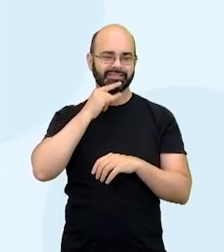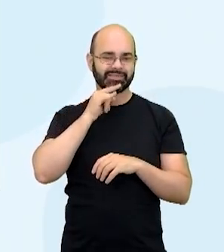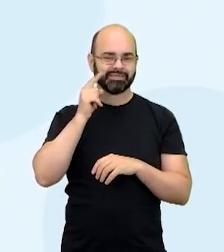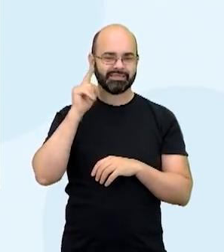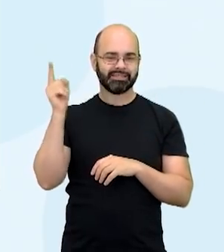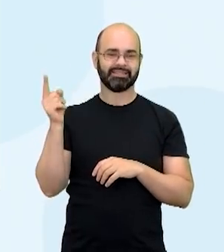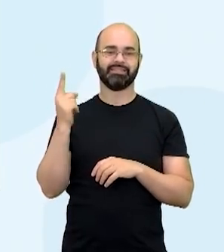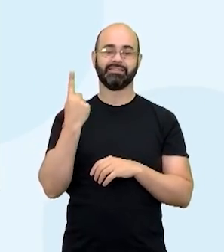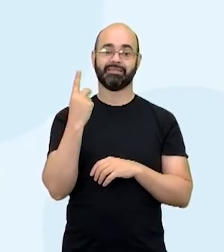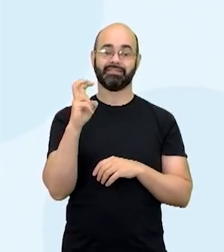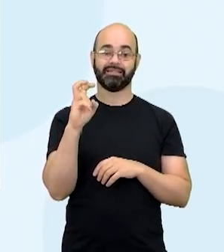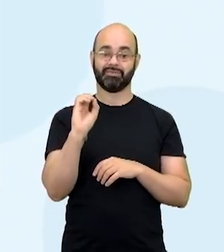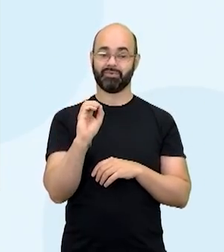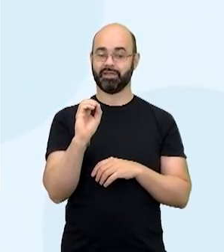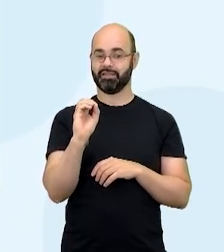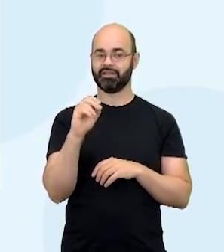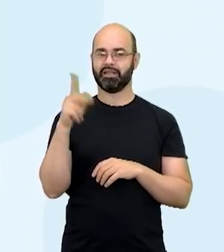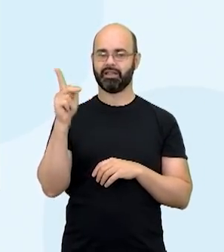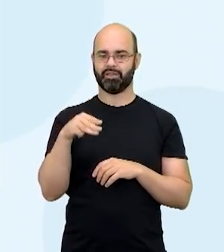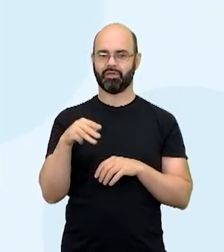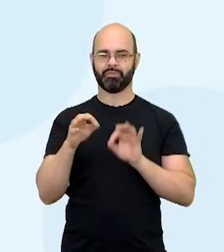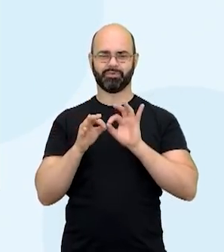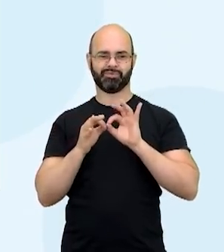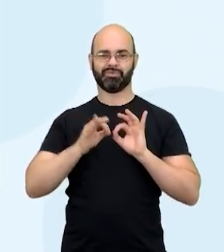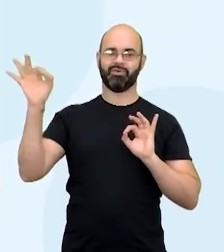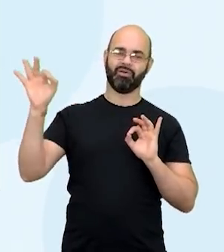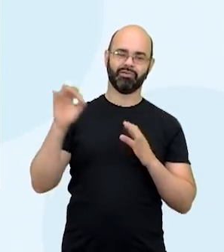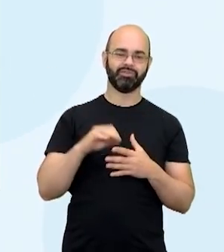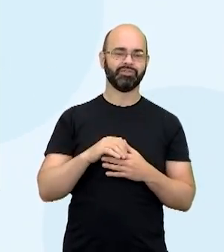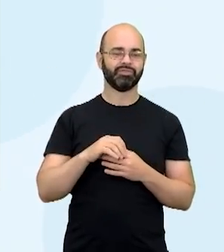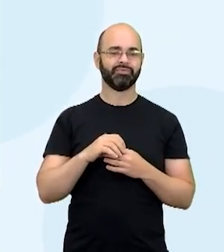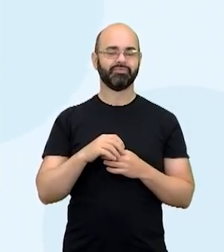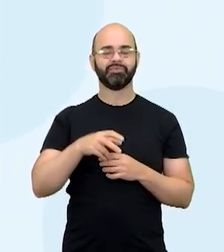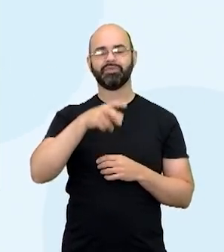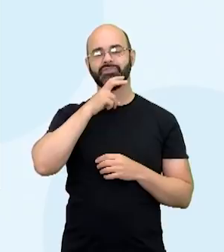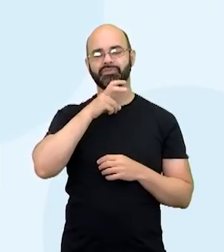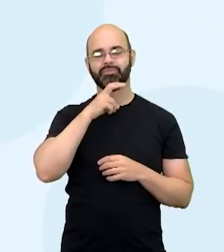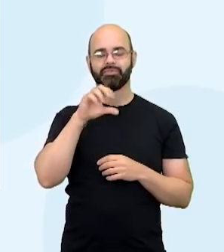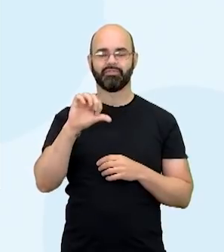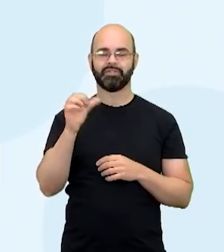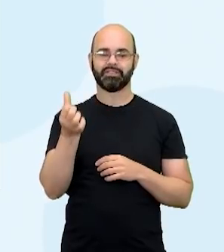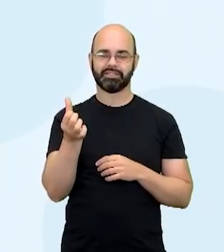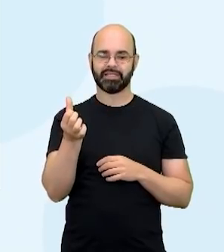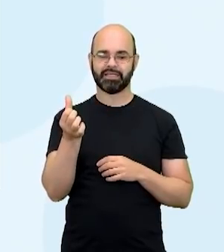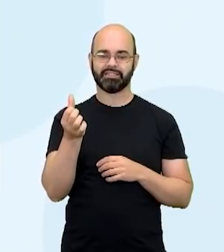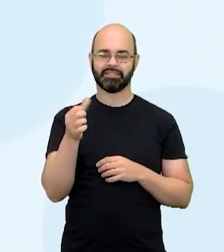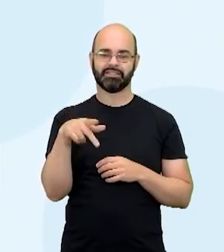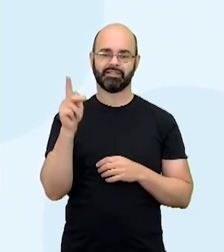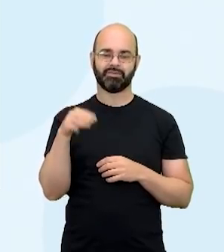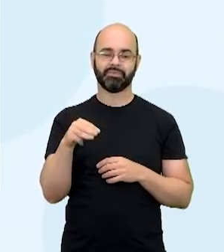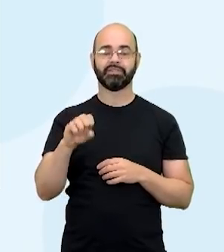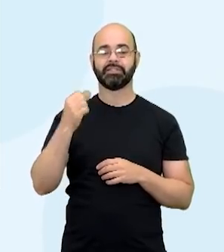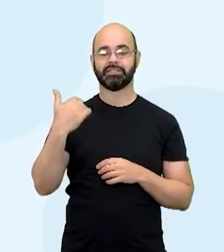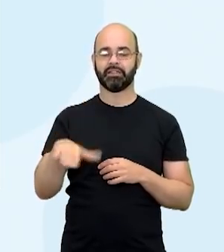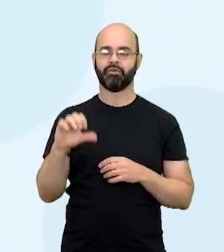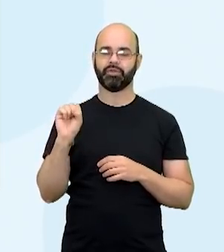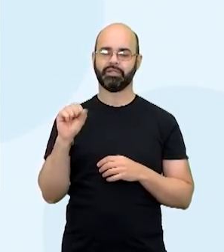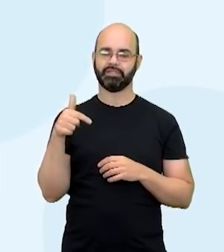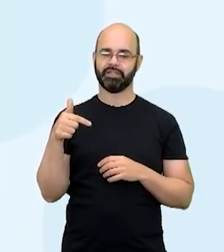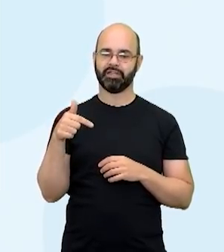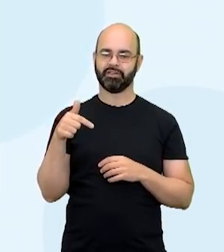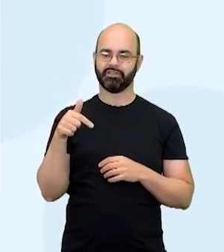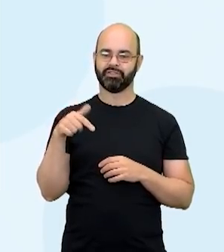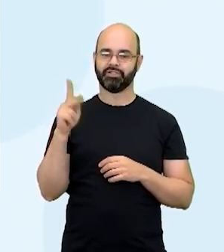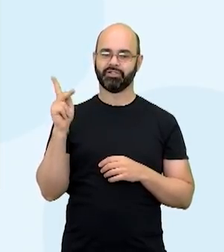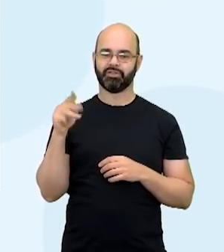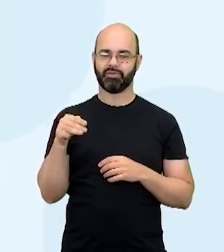a 150 quilômetros mais ou menos aqui da cidade, Sorocaba, 96 quilômetros, Santos, que está a 87 quilômetros. Olha,